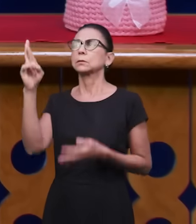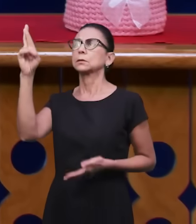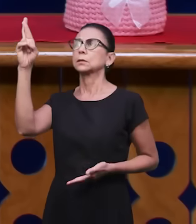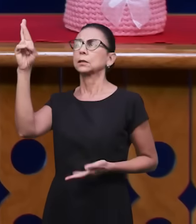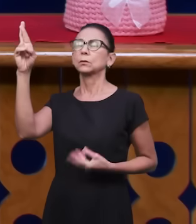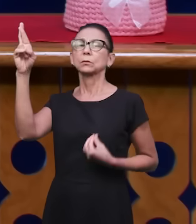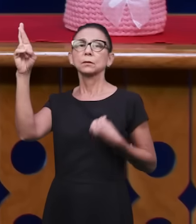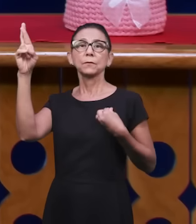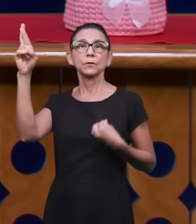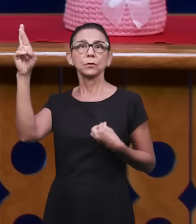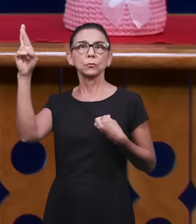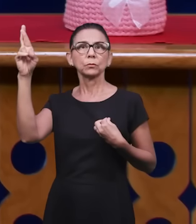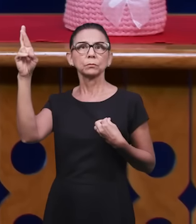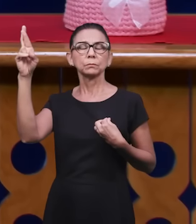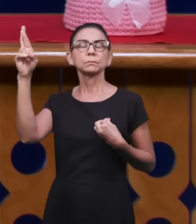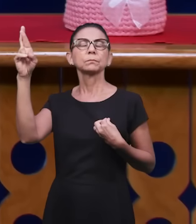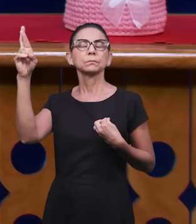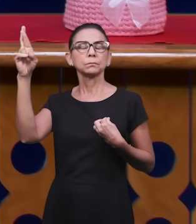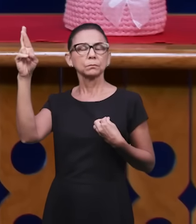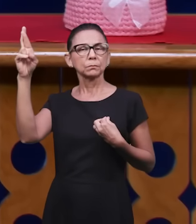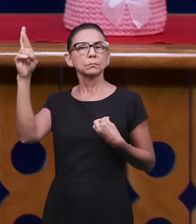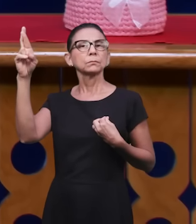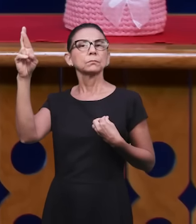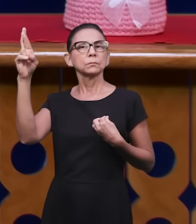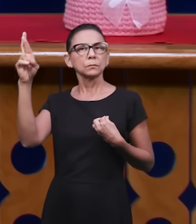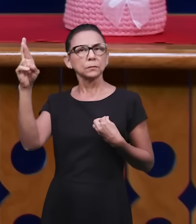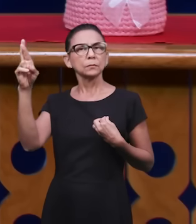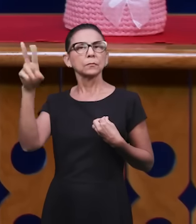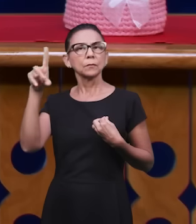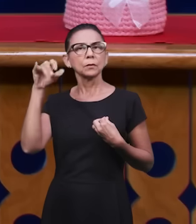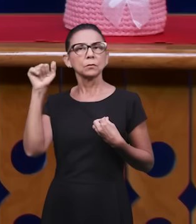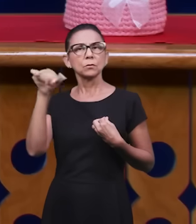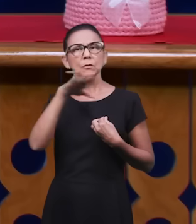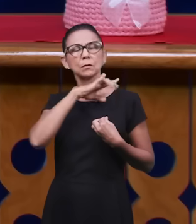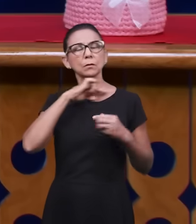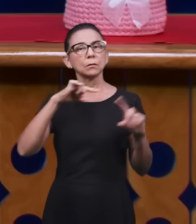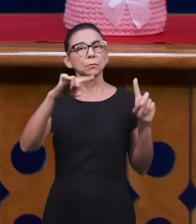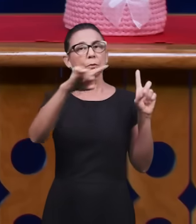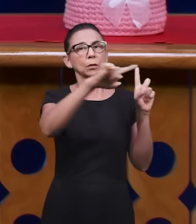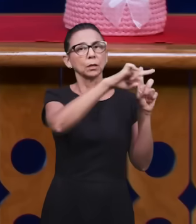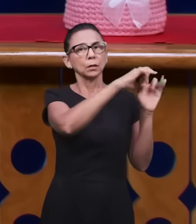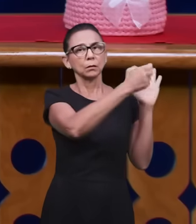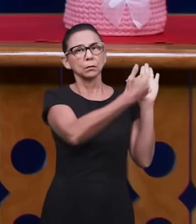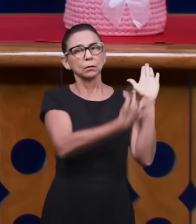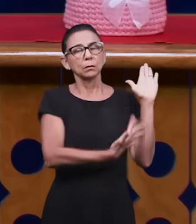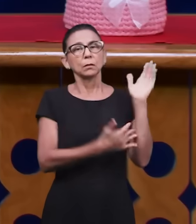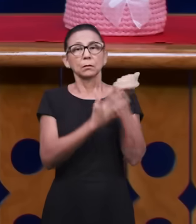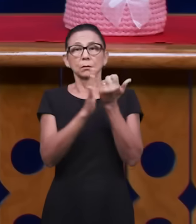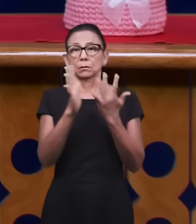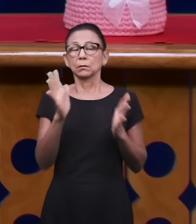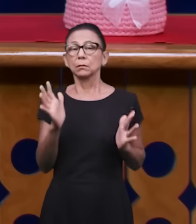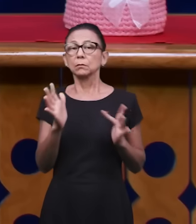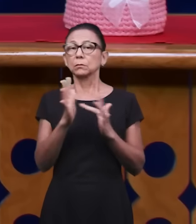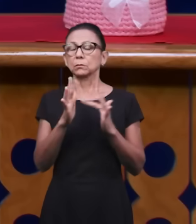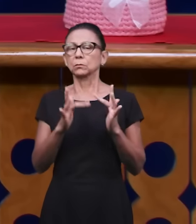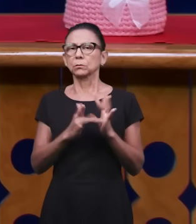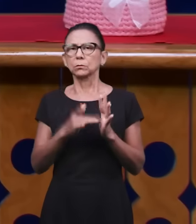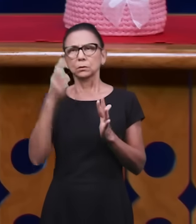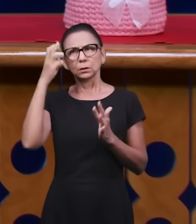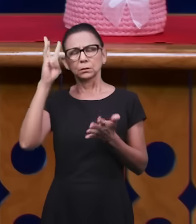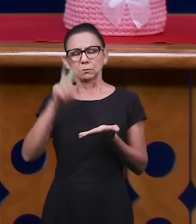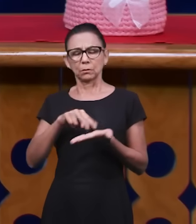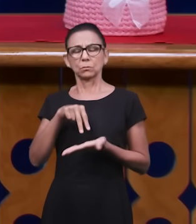vivo, que realmente foi à cruz, derramou o seu sangue, morreu, mas ressuscitou o terceiro dia e agora está